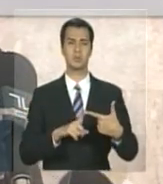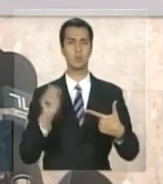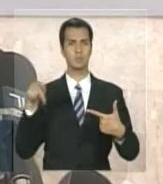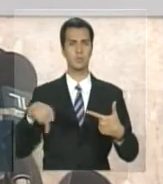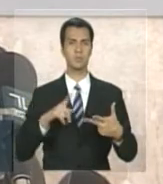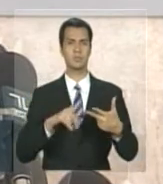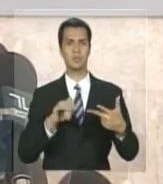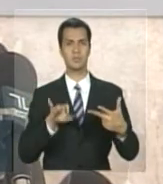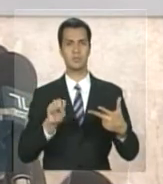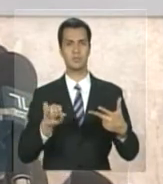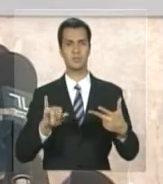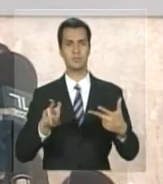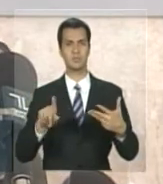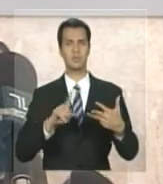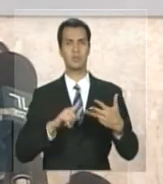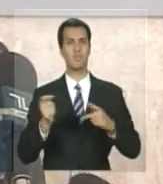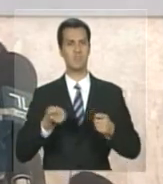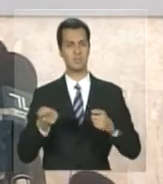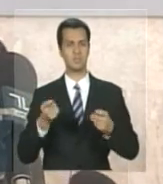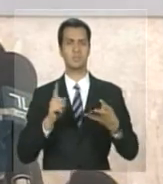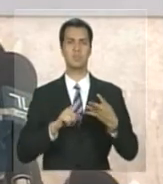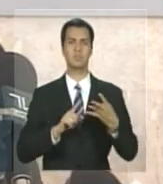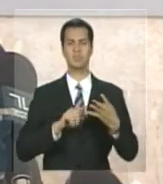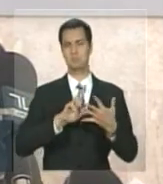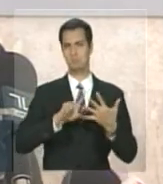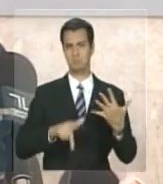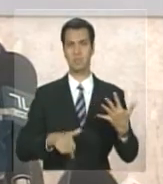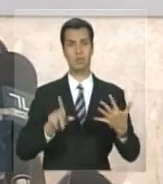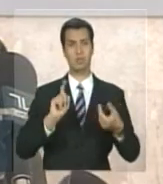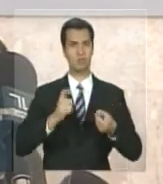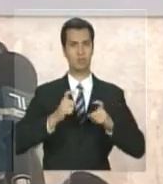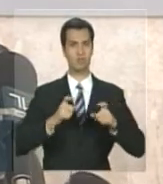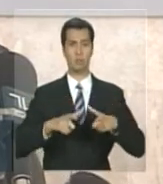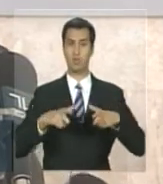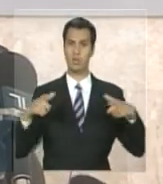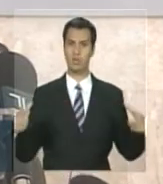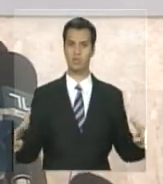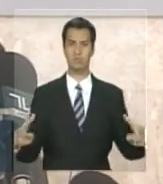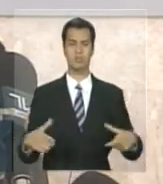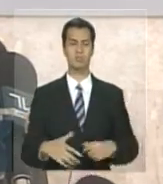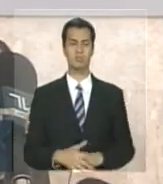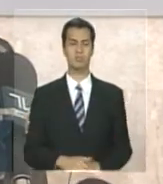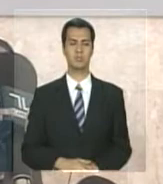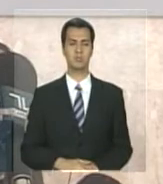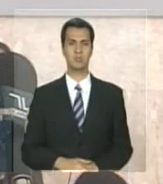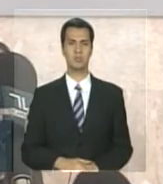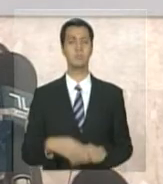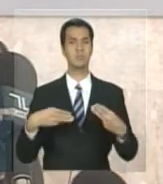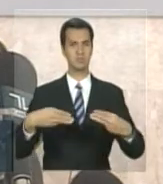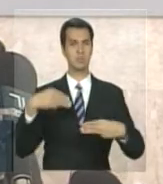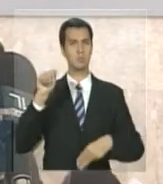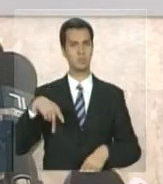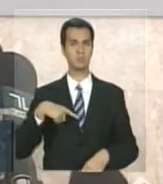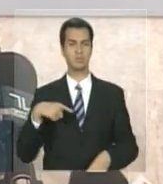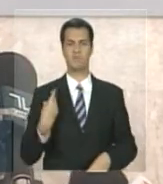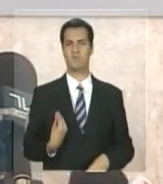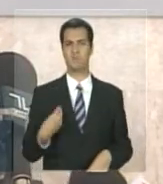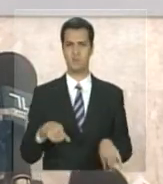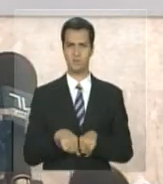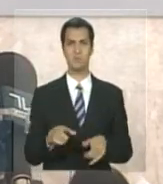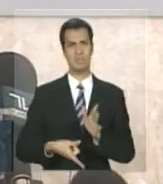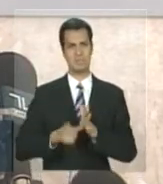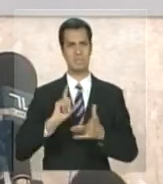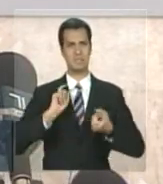Previdência, Casa Civil, Planejamento, Fazenda. Então, foi uma reunião grande, e a Previdência também estava, então foi uma reunião grande